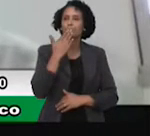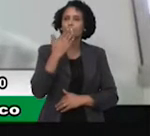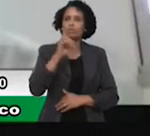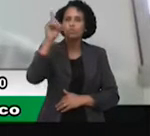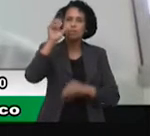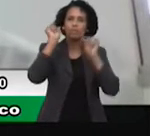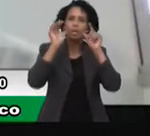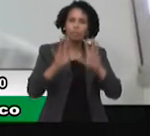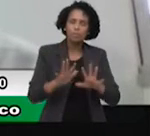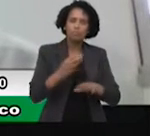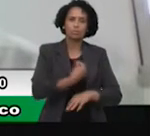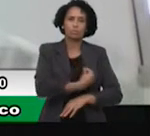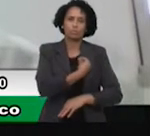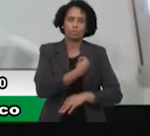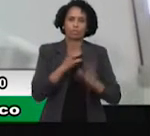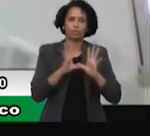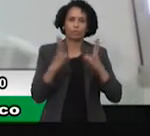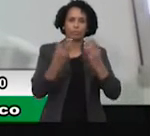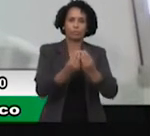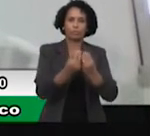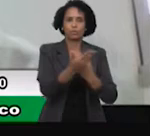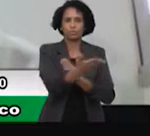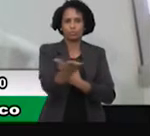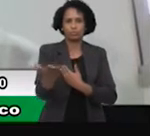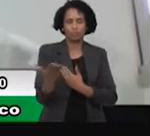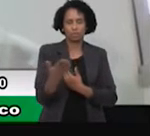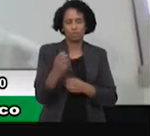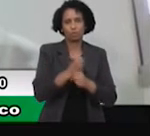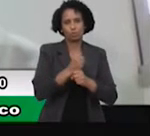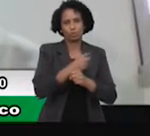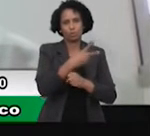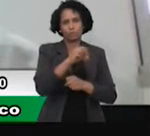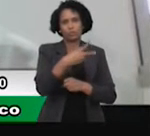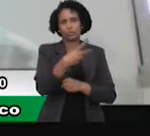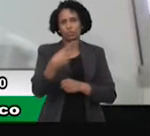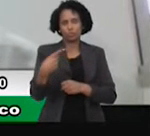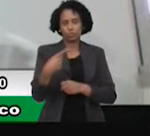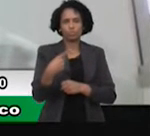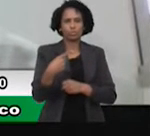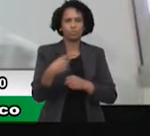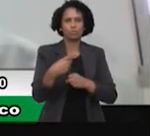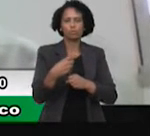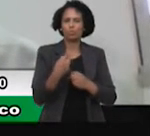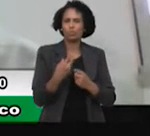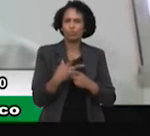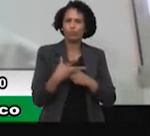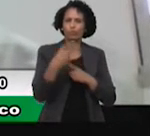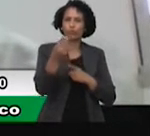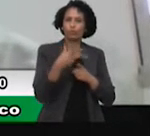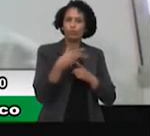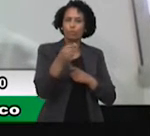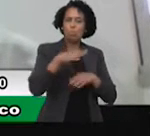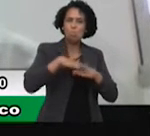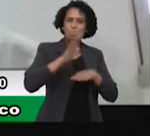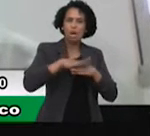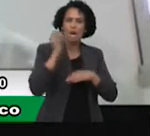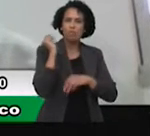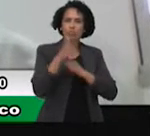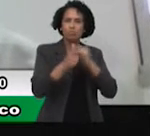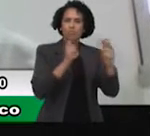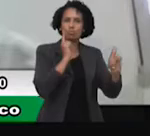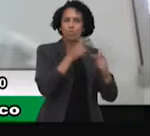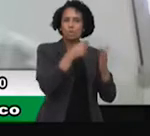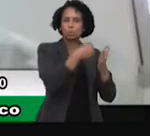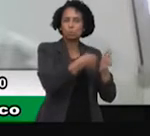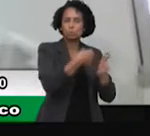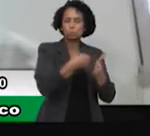a família de vocês, que o ano de 2021 seja certamente muito mais vitorioso do que todas essas lutas que a gente teve que